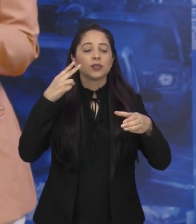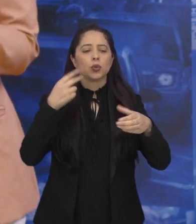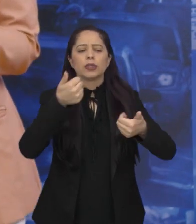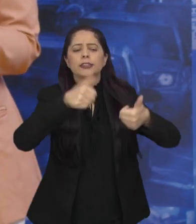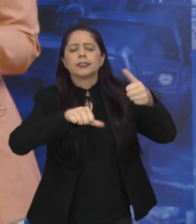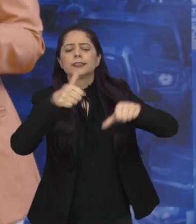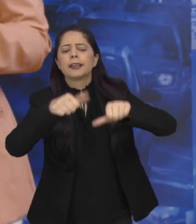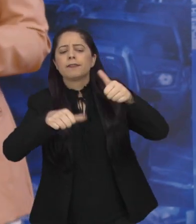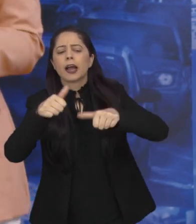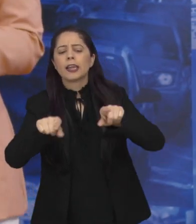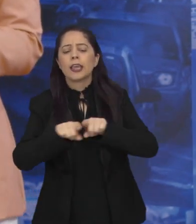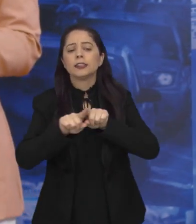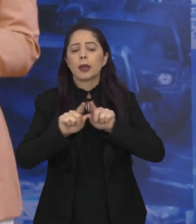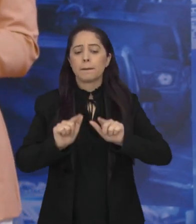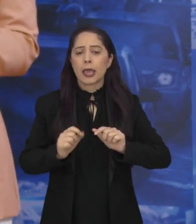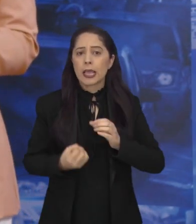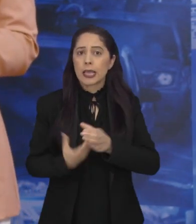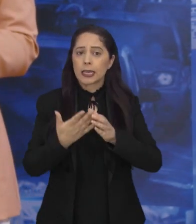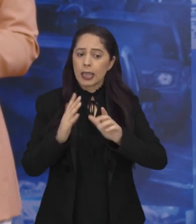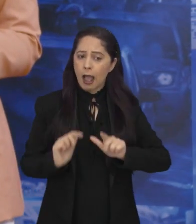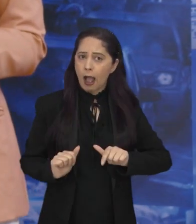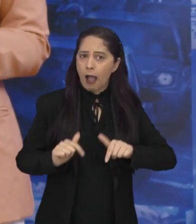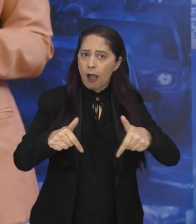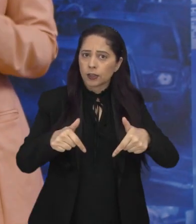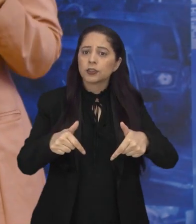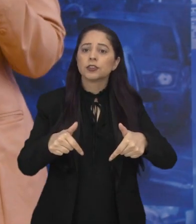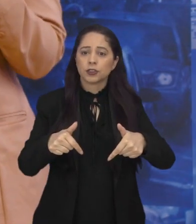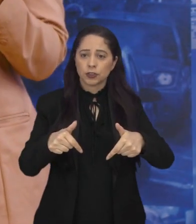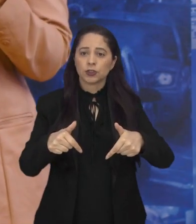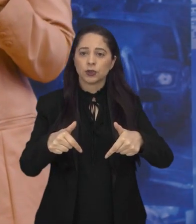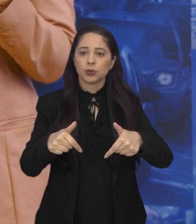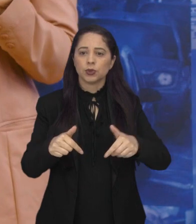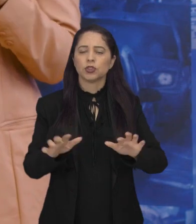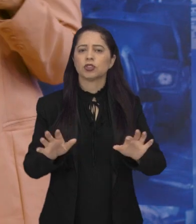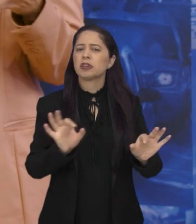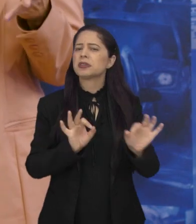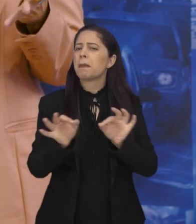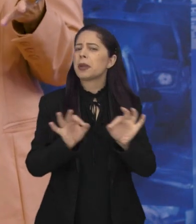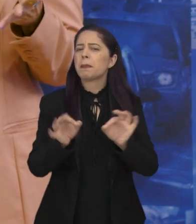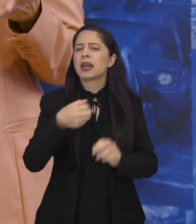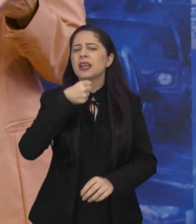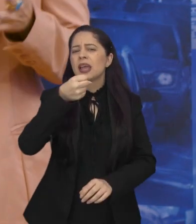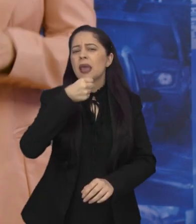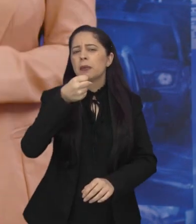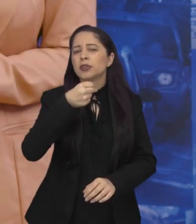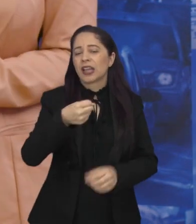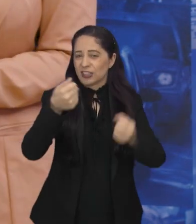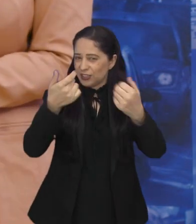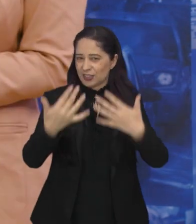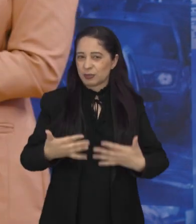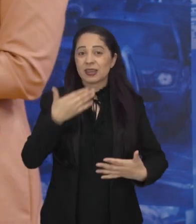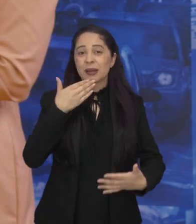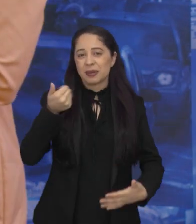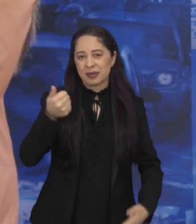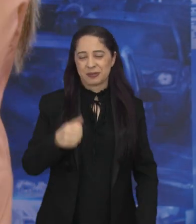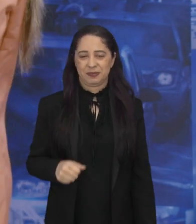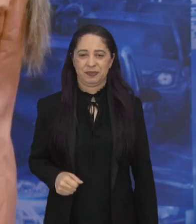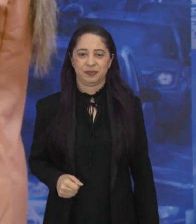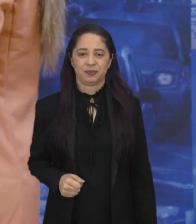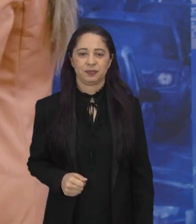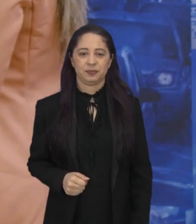também geram políticas públicas. E a gente preparou uma reportagem para explicar melhor como funciona o trabalho dessa